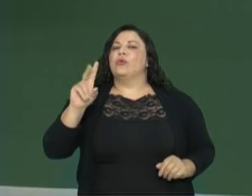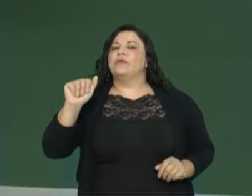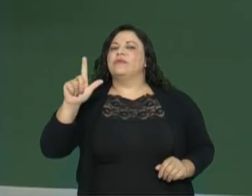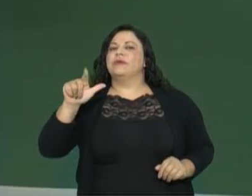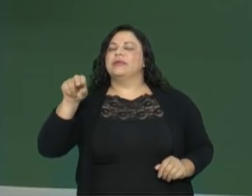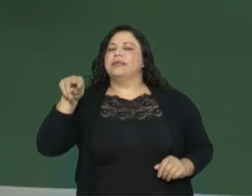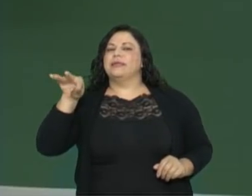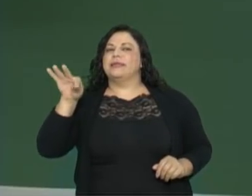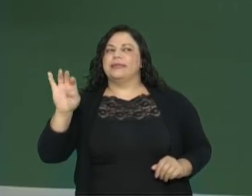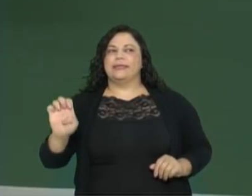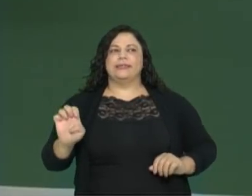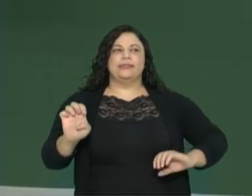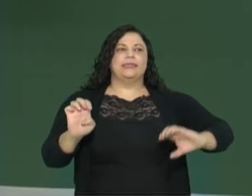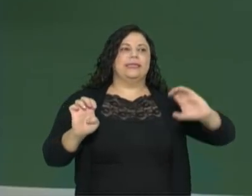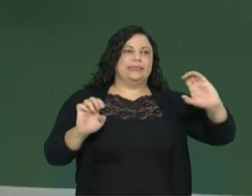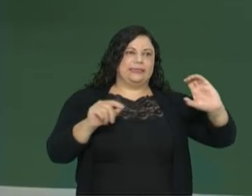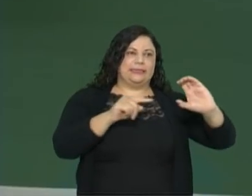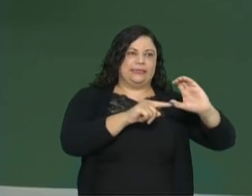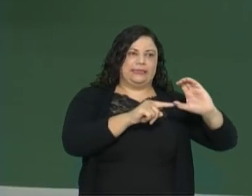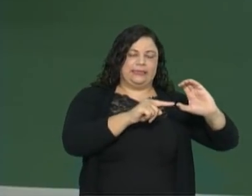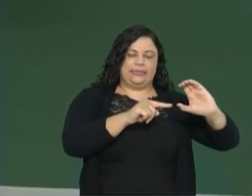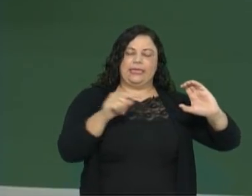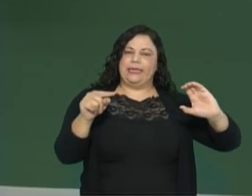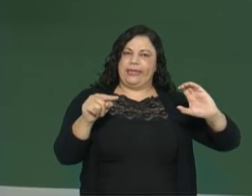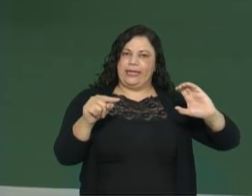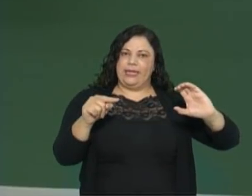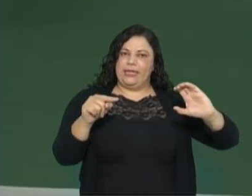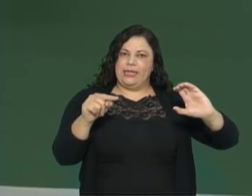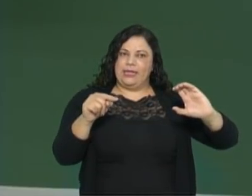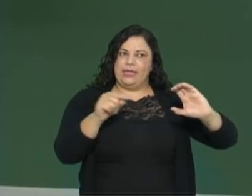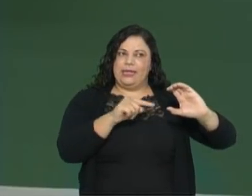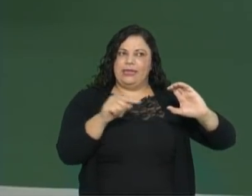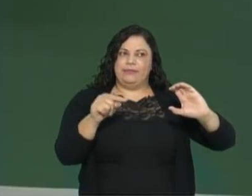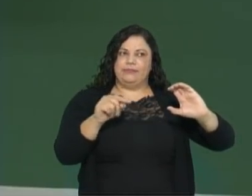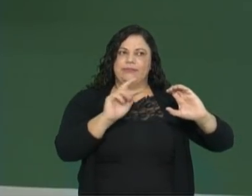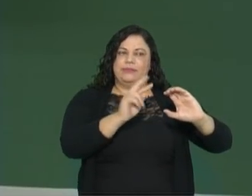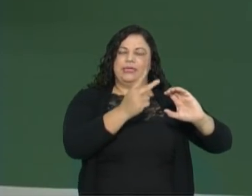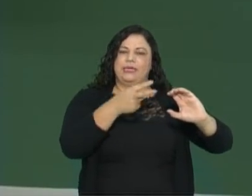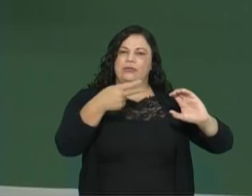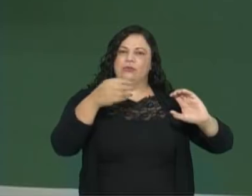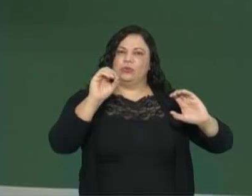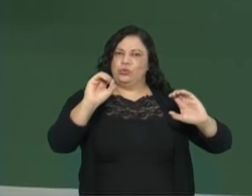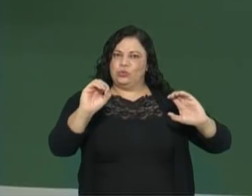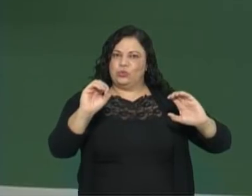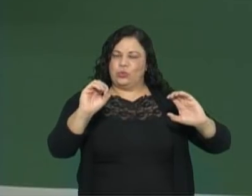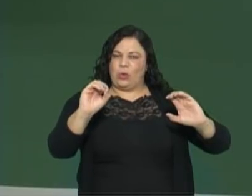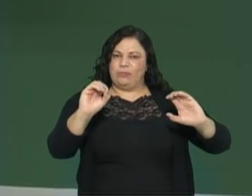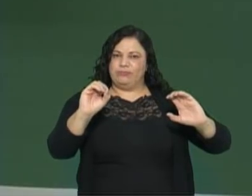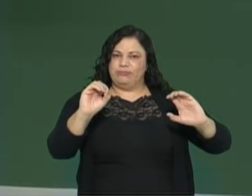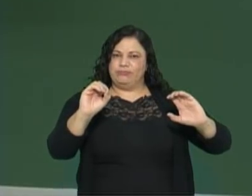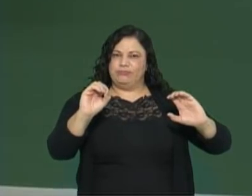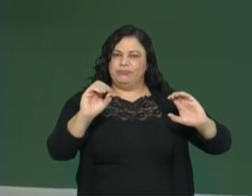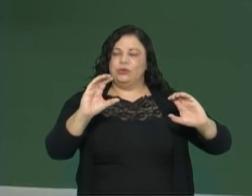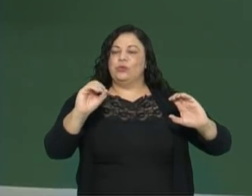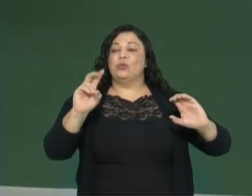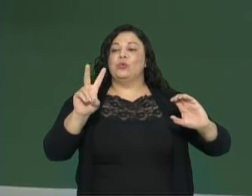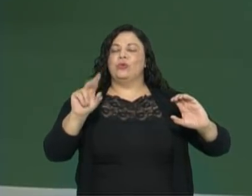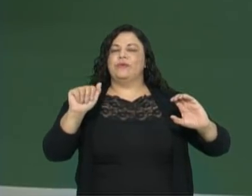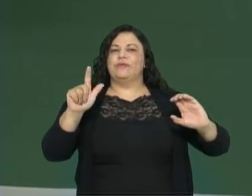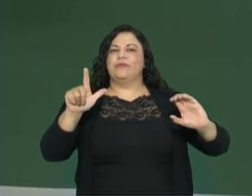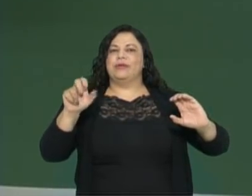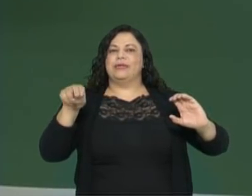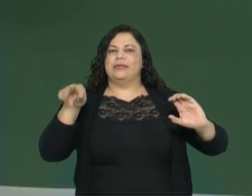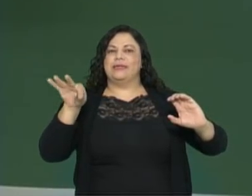e água. E oxigênio, formando água. Não metal e não metal, covalente.